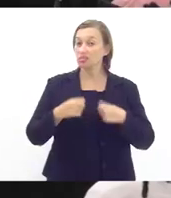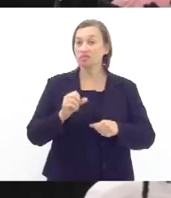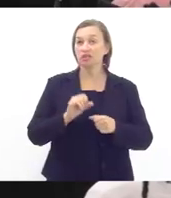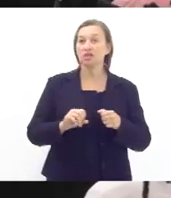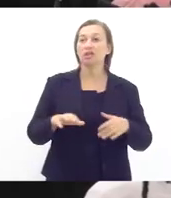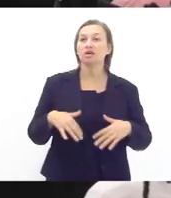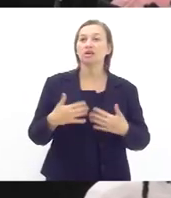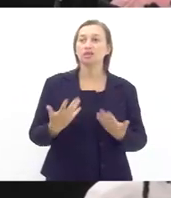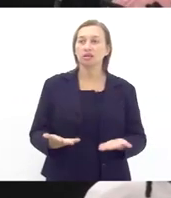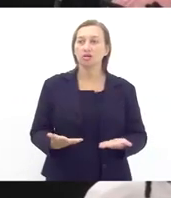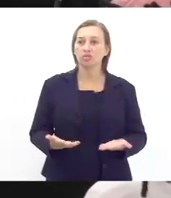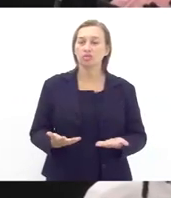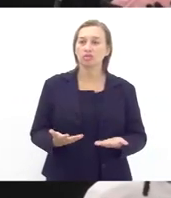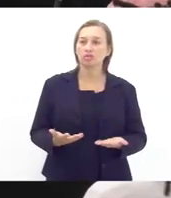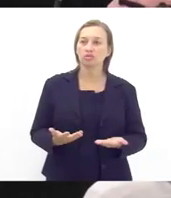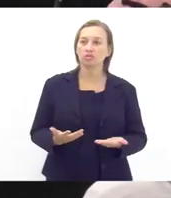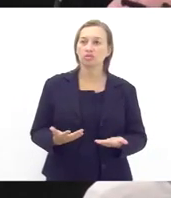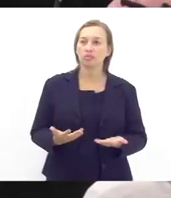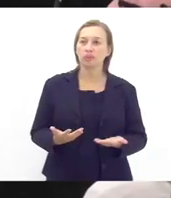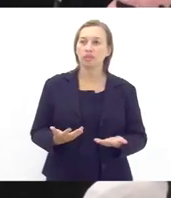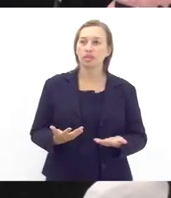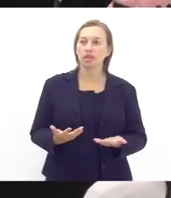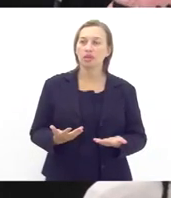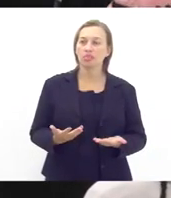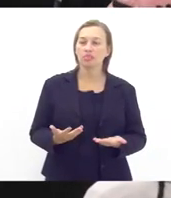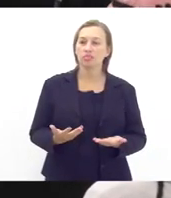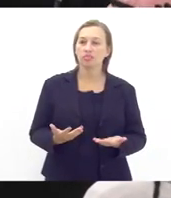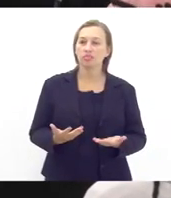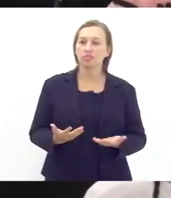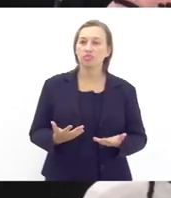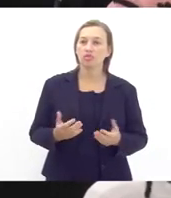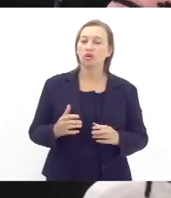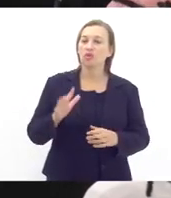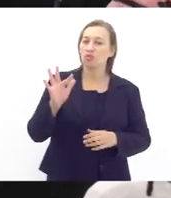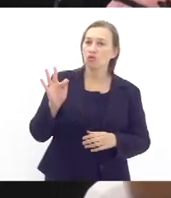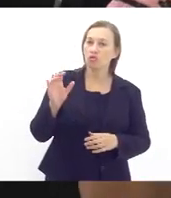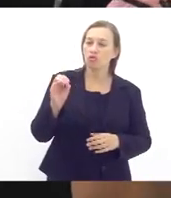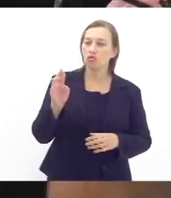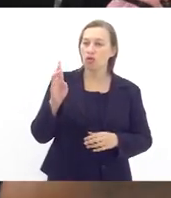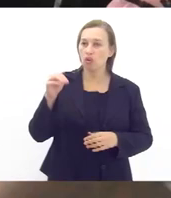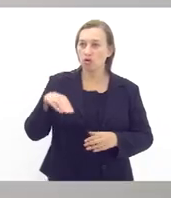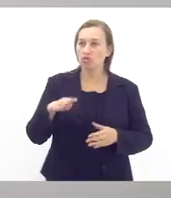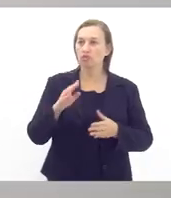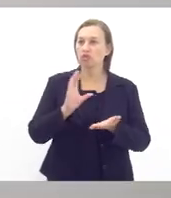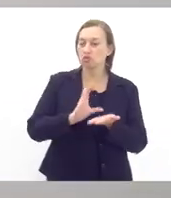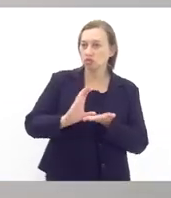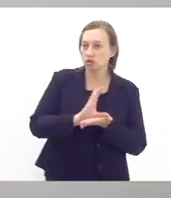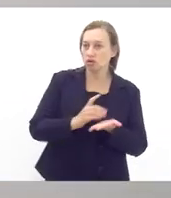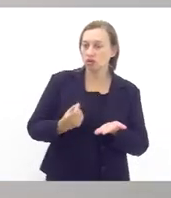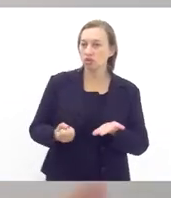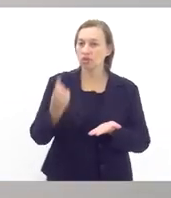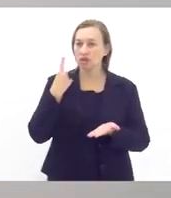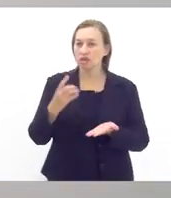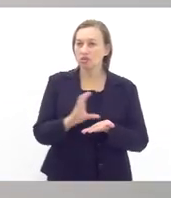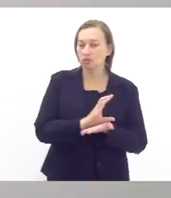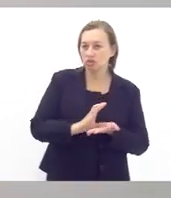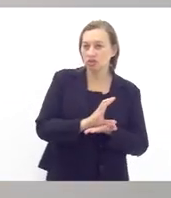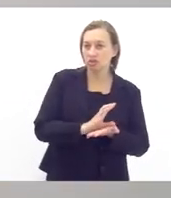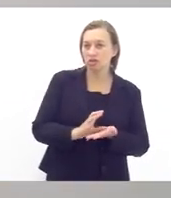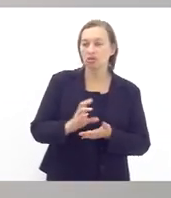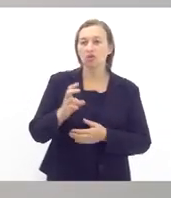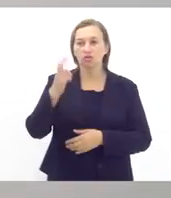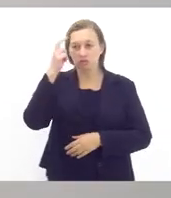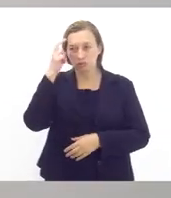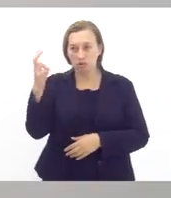então o copinhos fóruns os conselhos eu sou conselheira Municipal de Cultura de Duque de